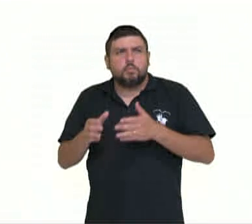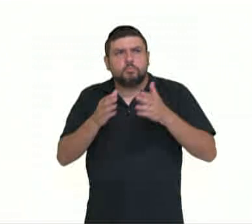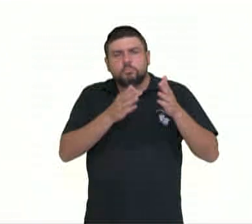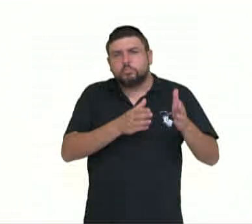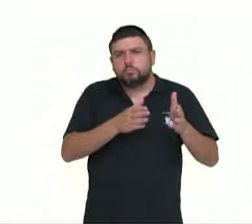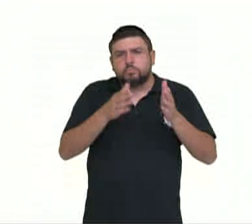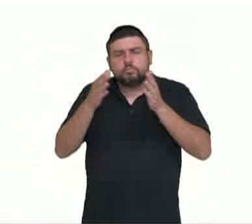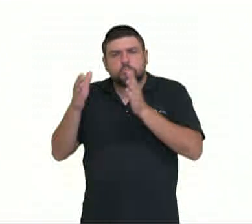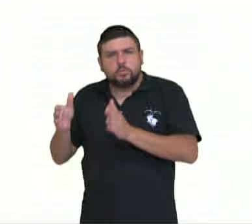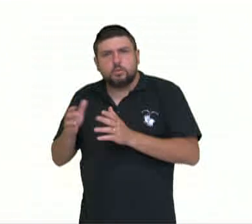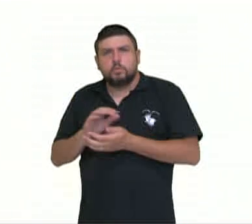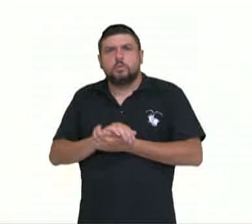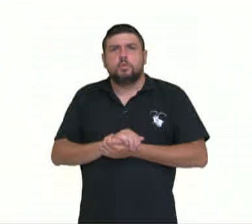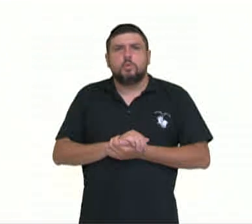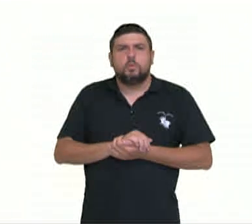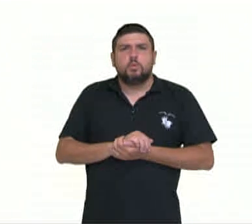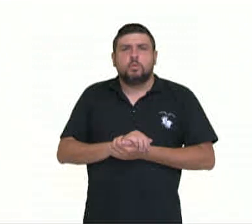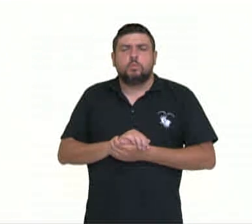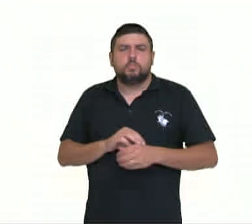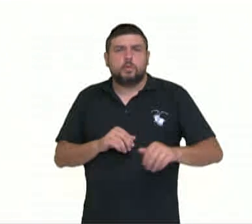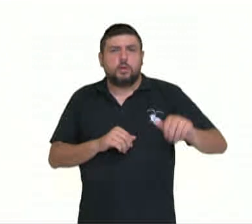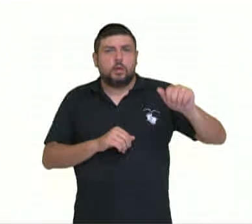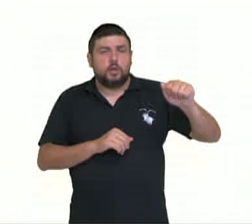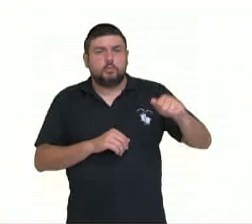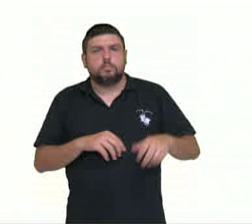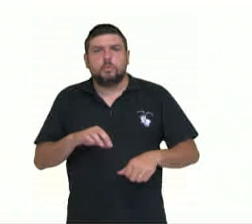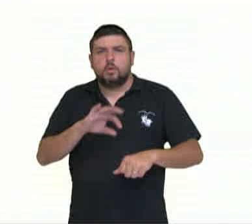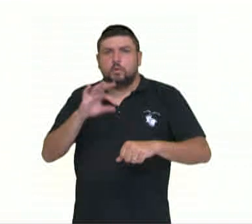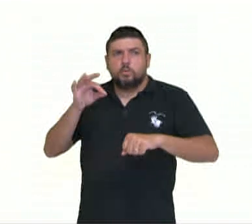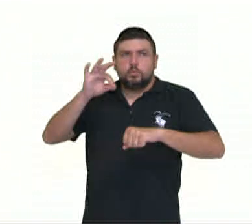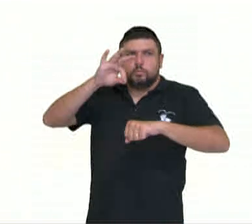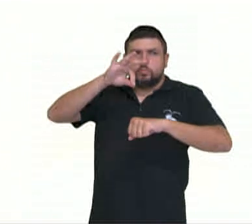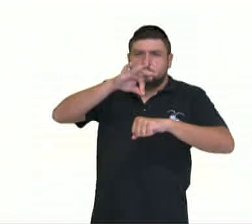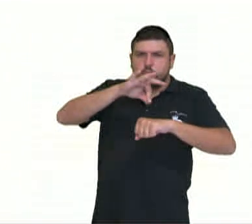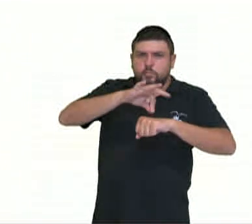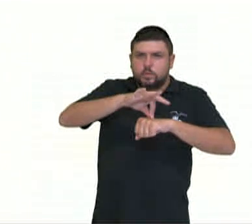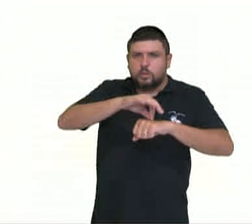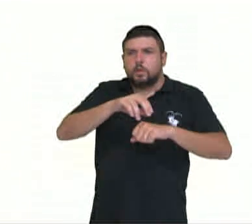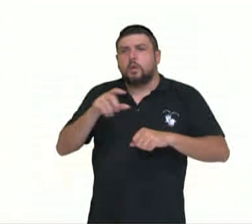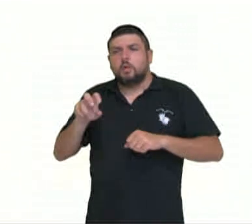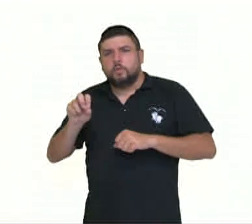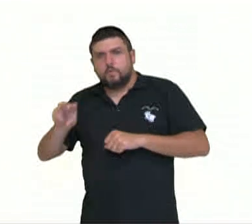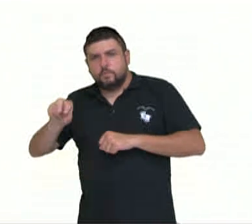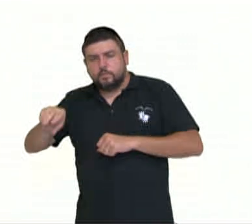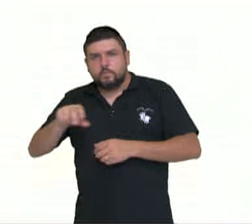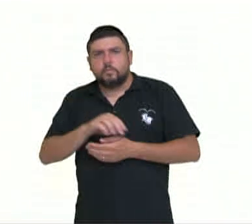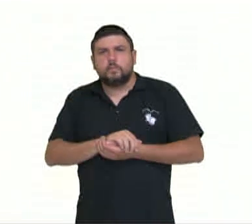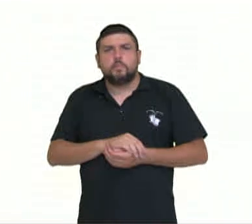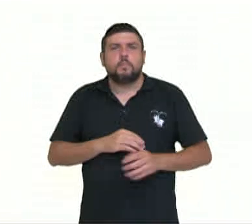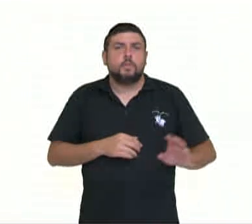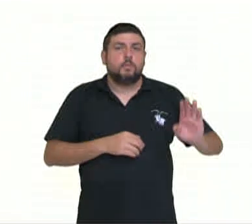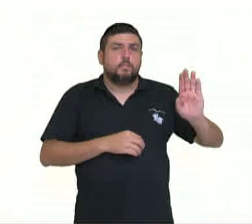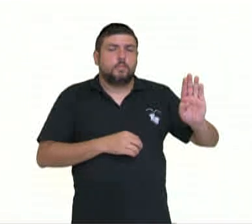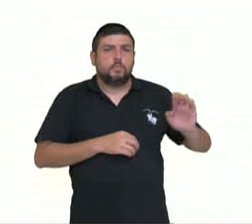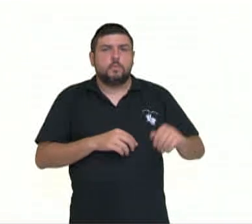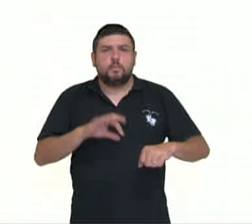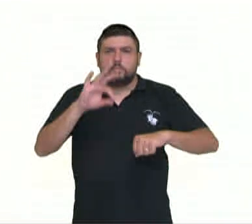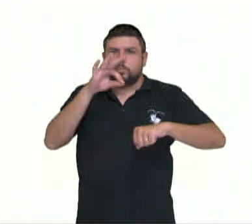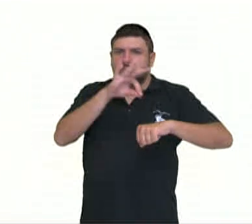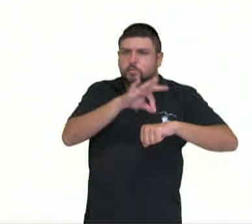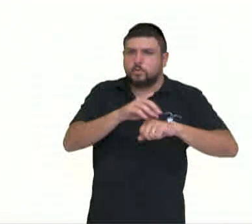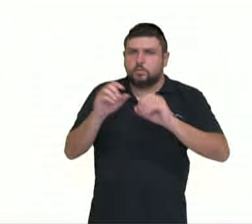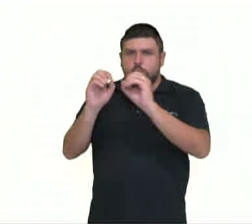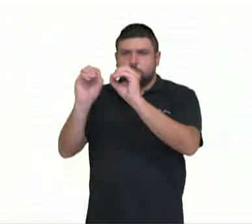sequência, tá? 1. Alternativa A, mosquito e um vírus. Alternativa B, mosquito e uma